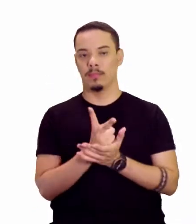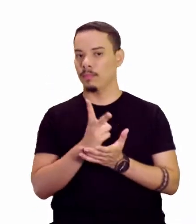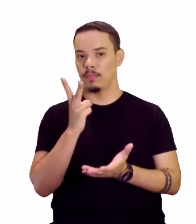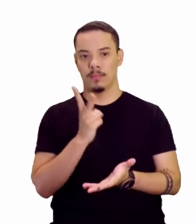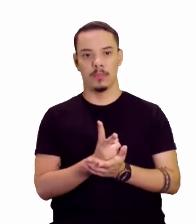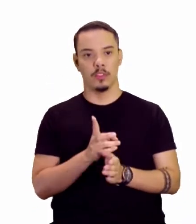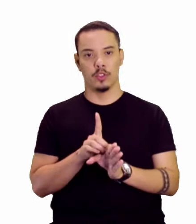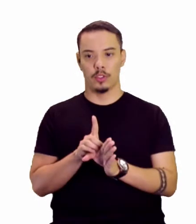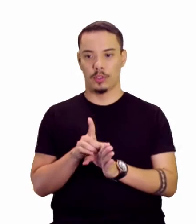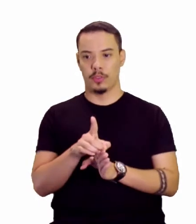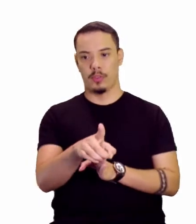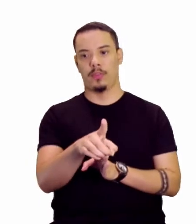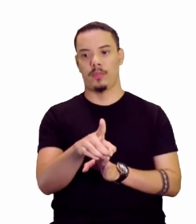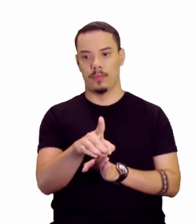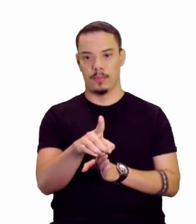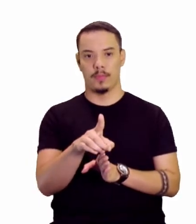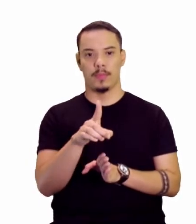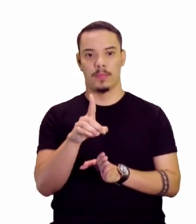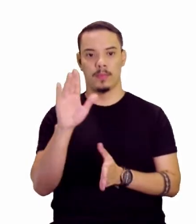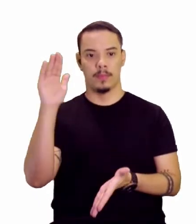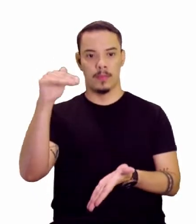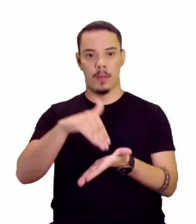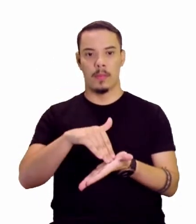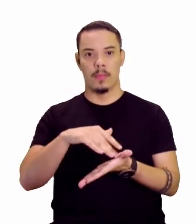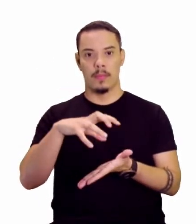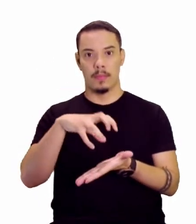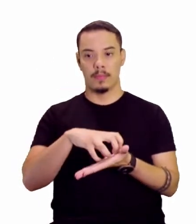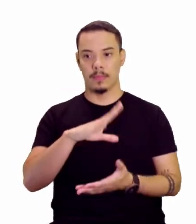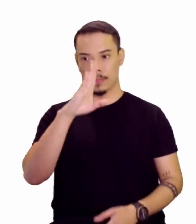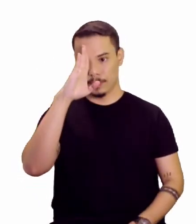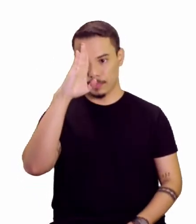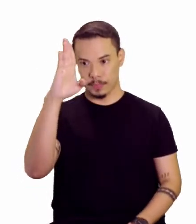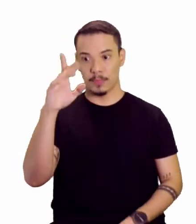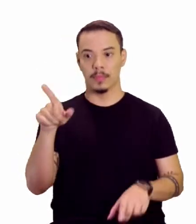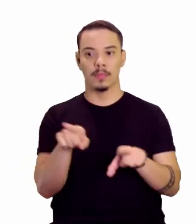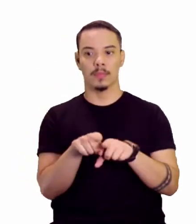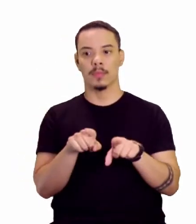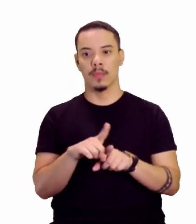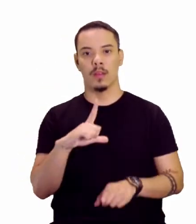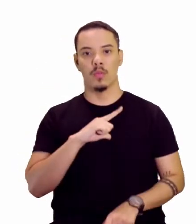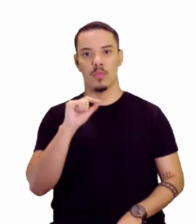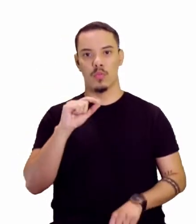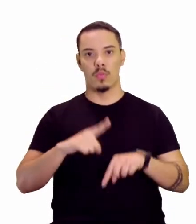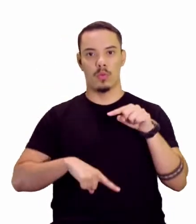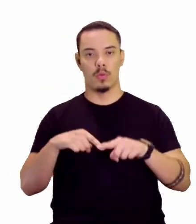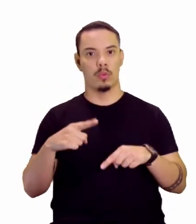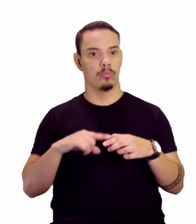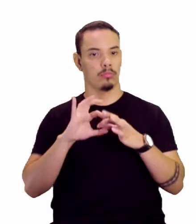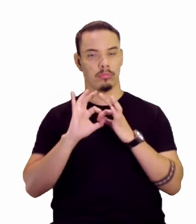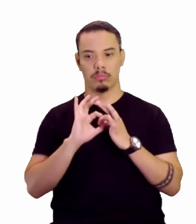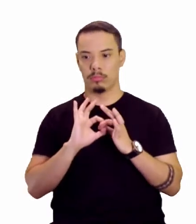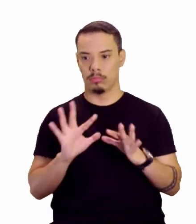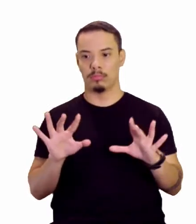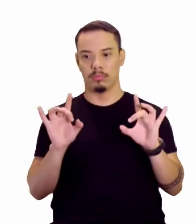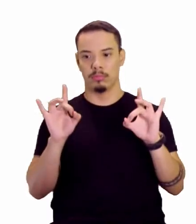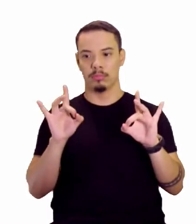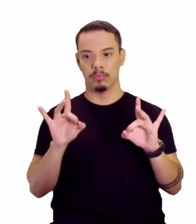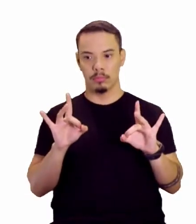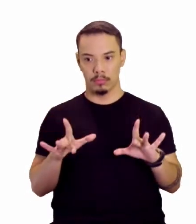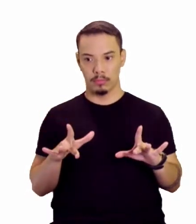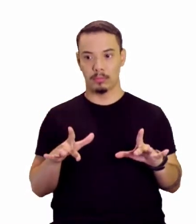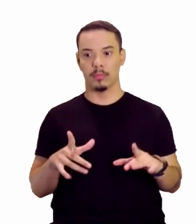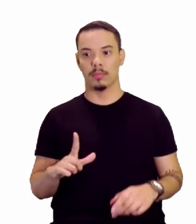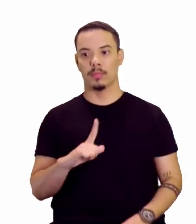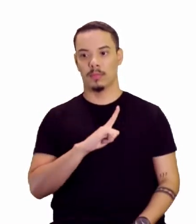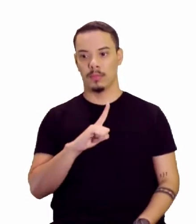em direção ao centro da Terra. Isso quando a gente tem aí um corpo que está em queda livre, ele é abandonado, né? Ele